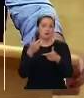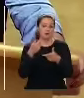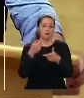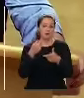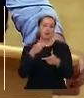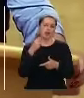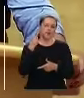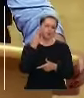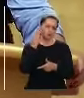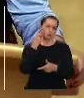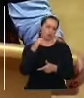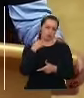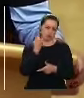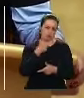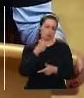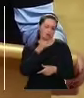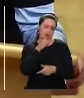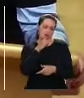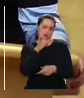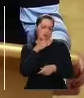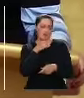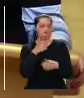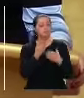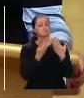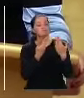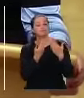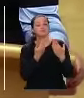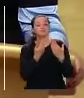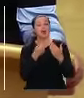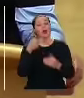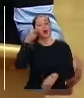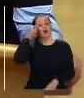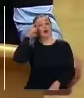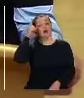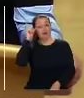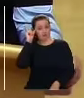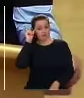vocabulário, nas nossas conversas, a gente entrar com ontem,